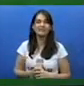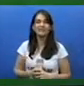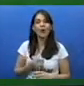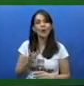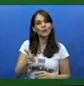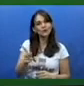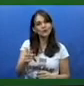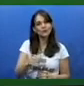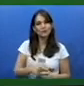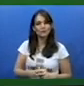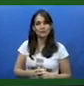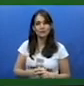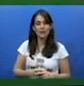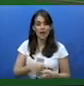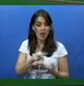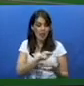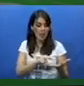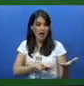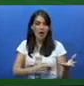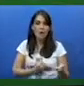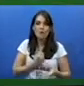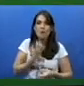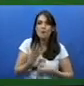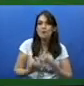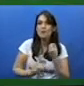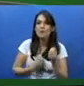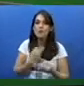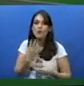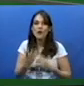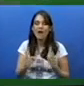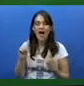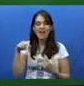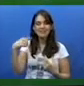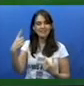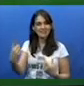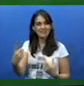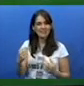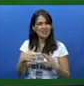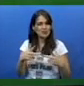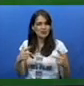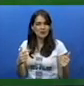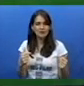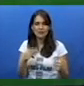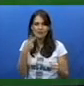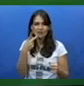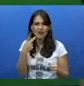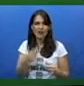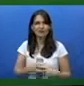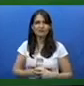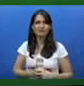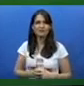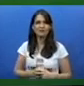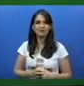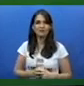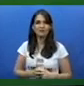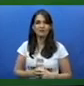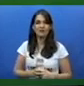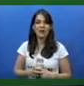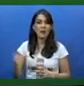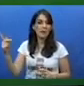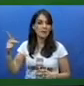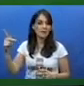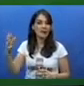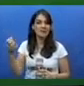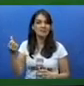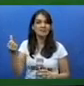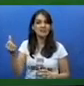Continuando. Leia o poema a seguir que trata desse assunto. Então, vamos ler junto comigo? Abre aí na